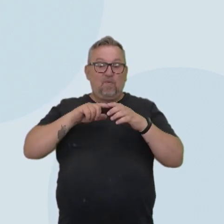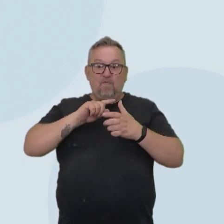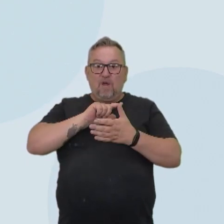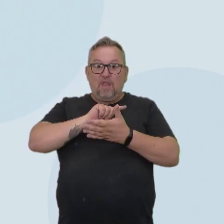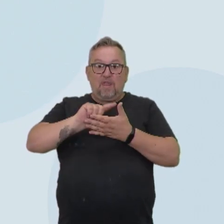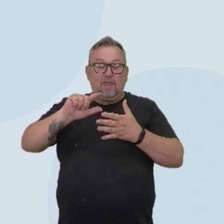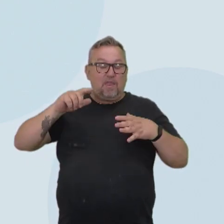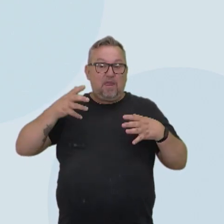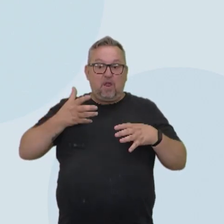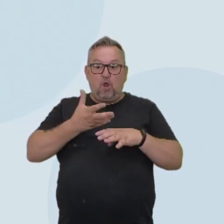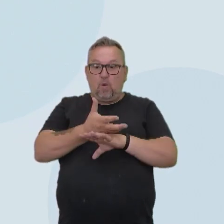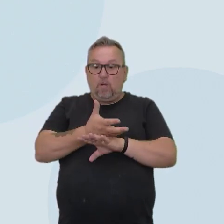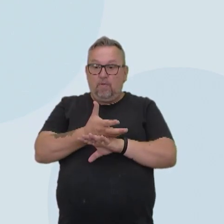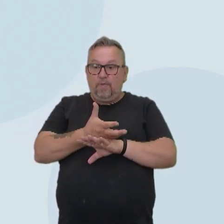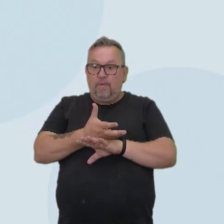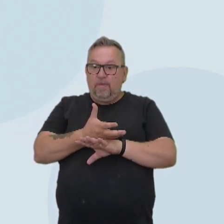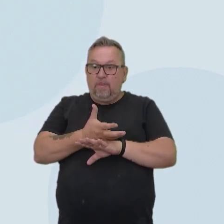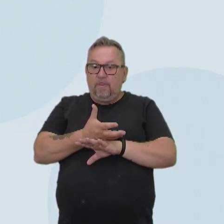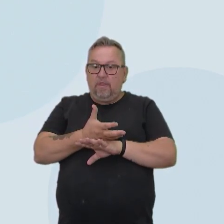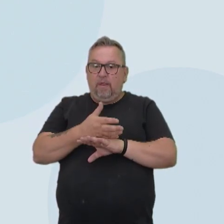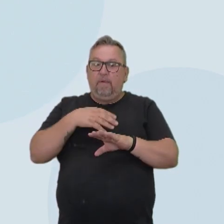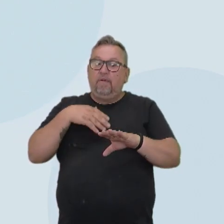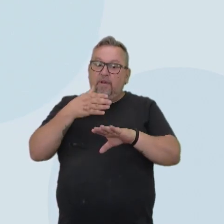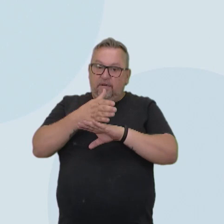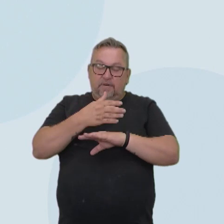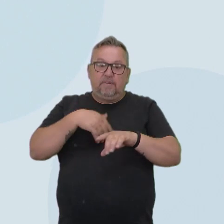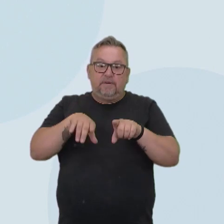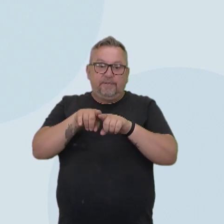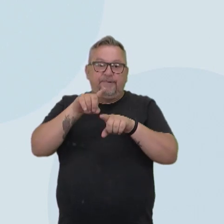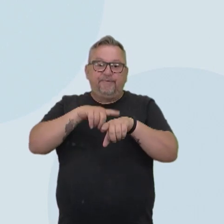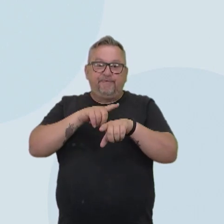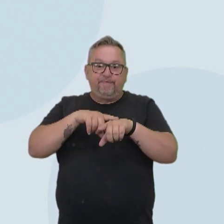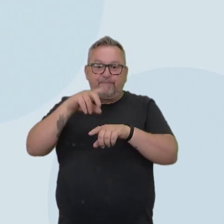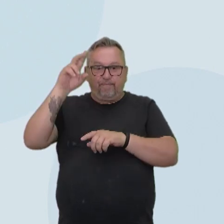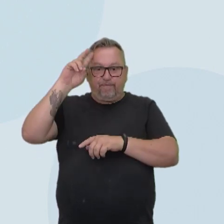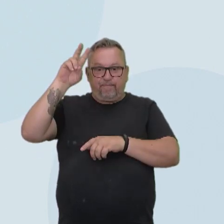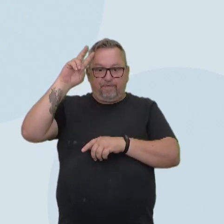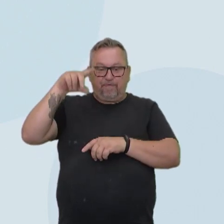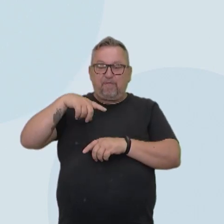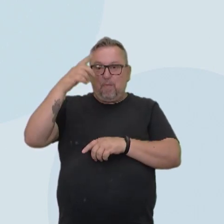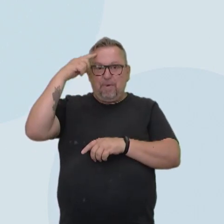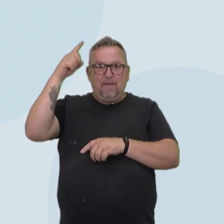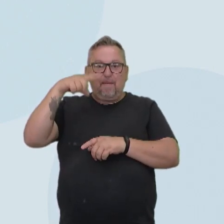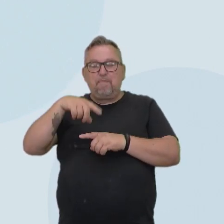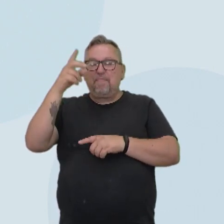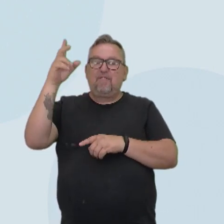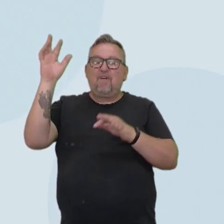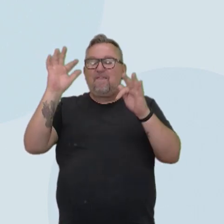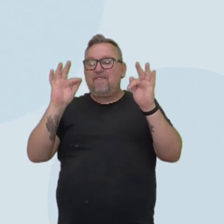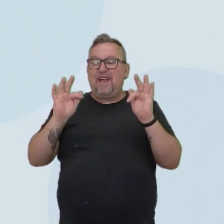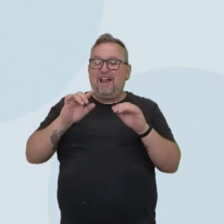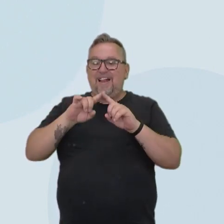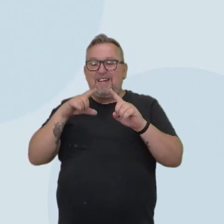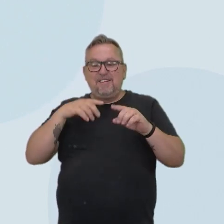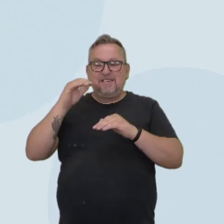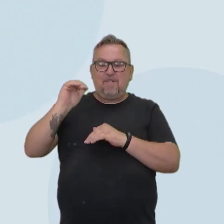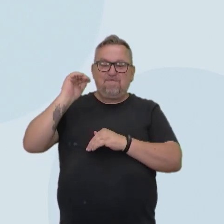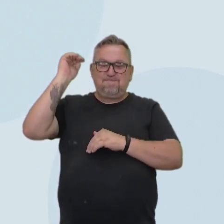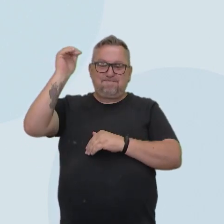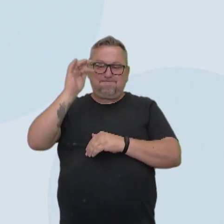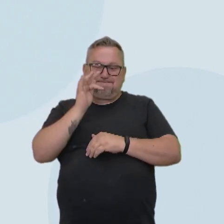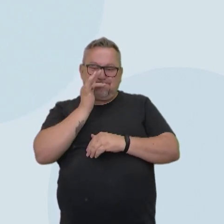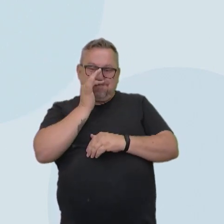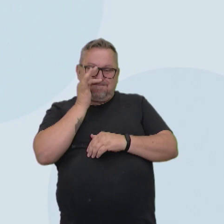é o quê? A gente acaba entrando num momento histórico, imagina assim, tá todo mundo feliz, todo mundo falando, mano, a gente tá no top,